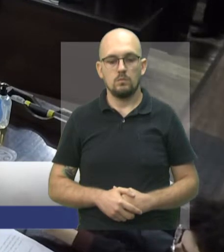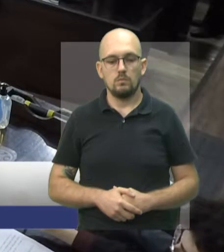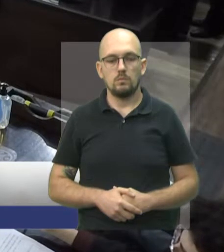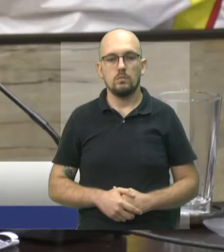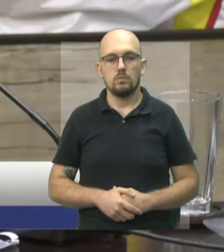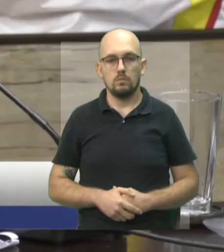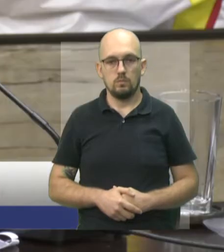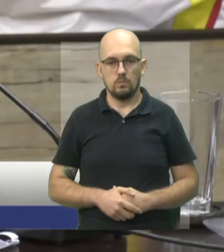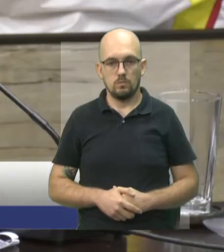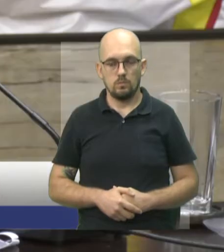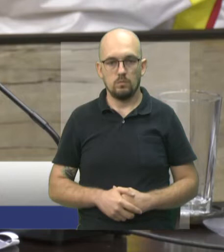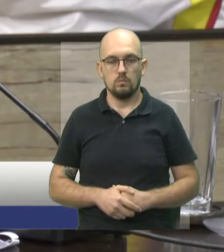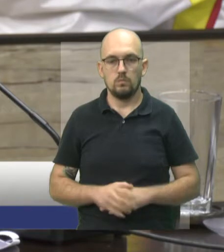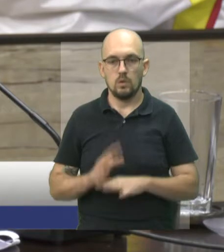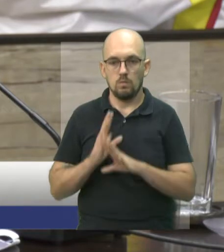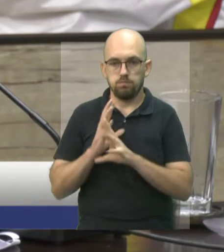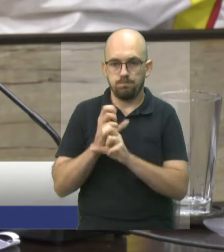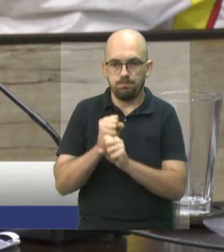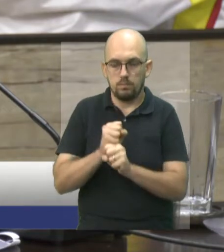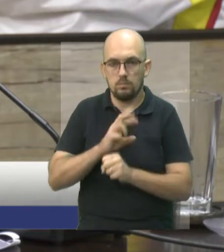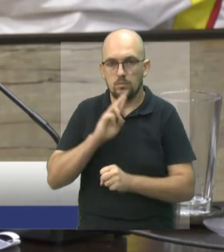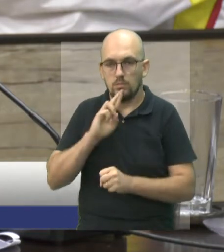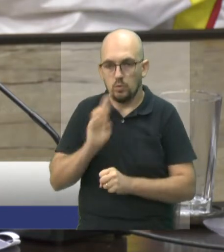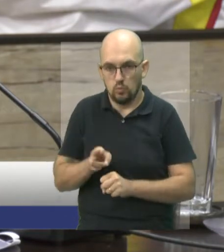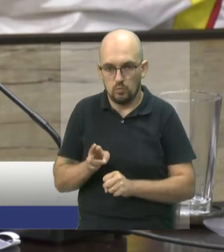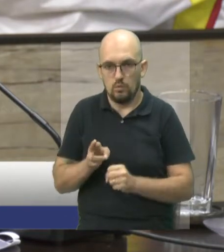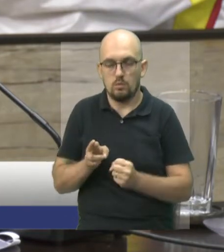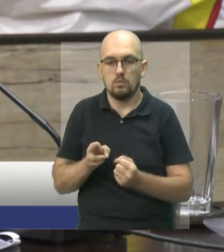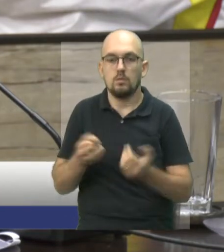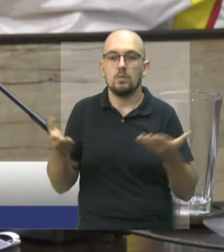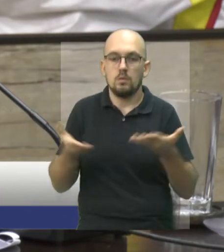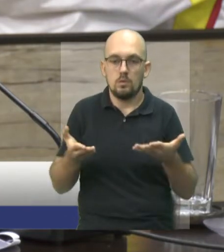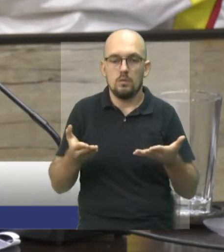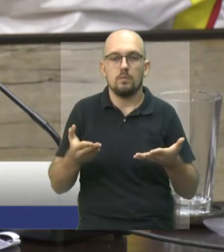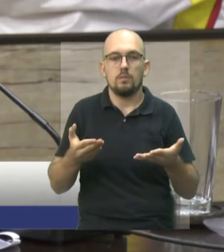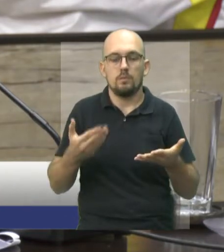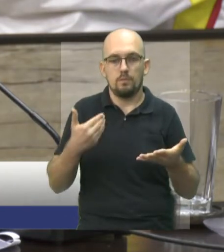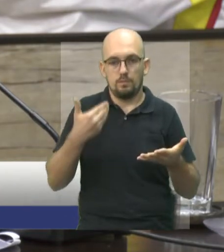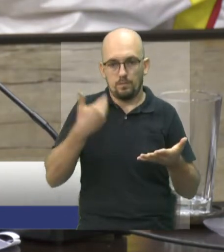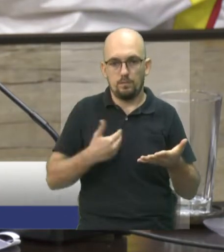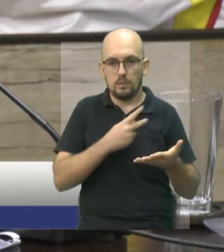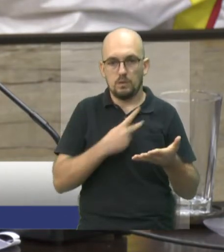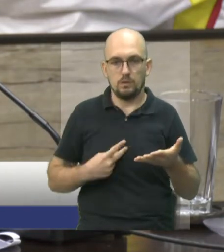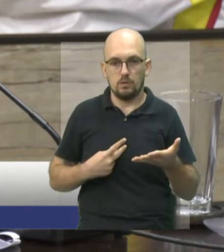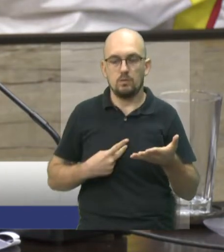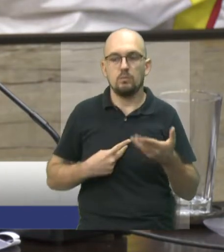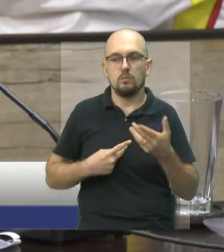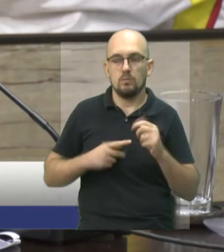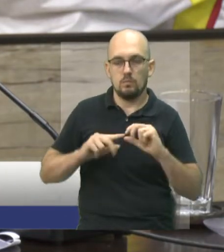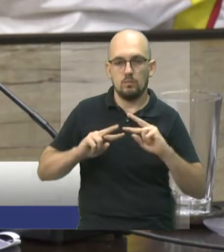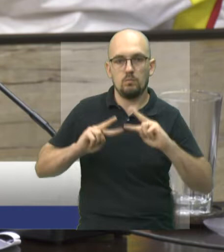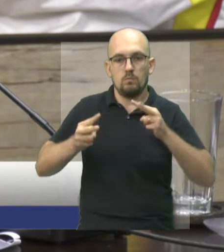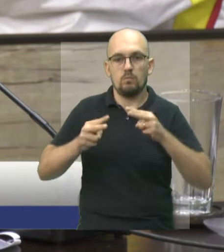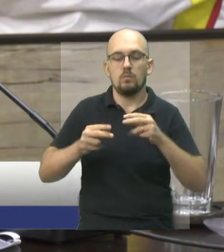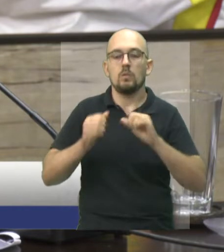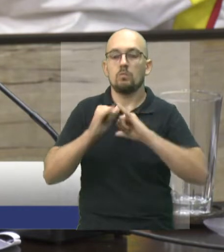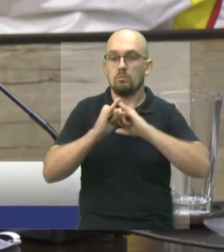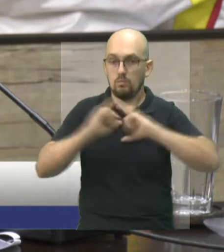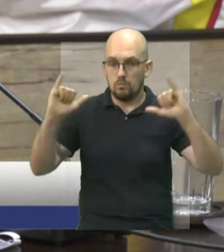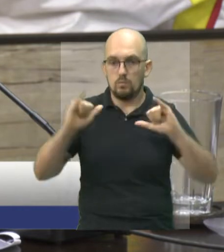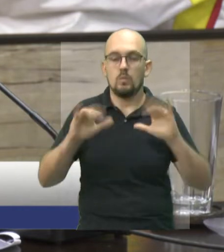De posse do resultado, esta presidência proclama eleita a chapa número